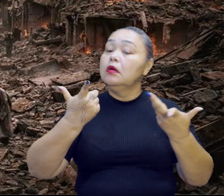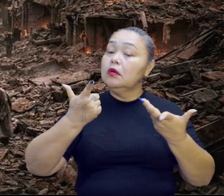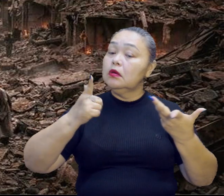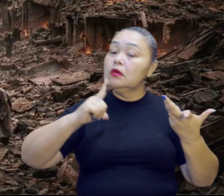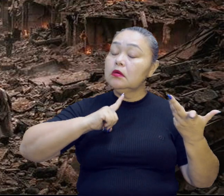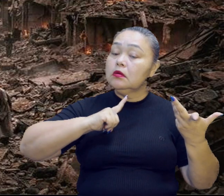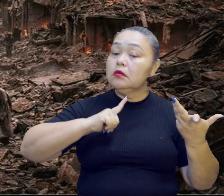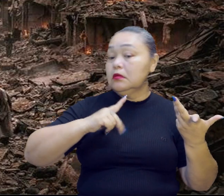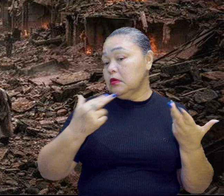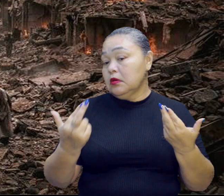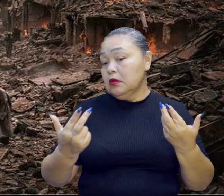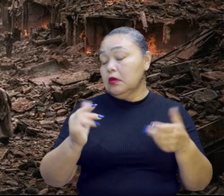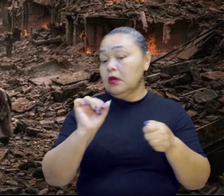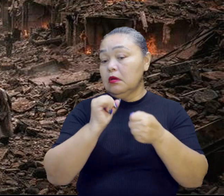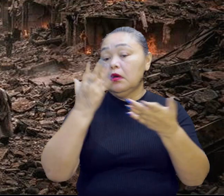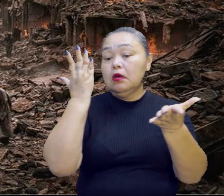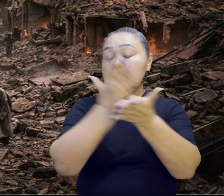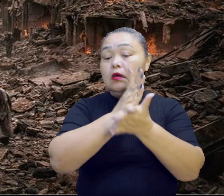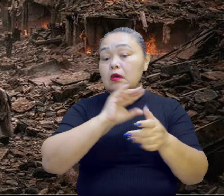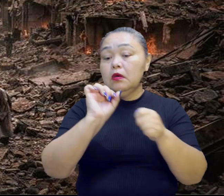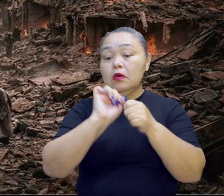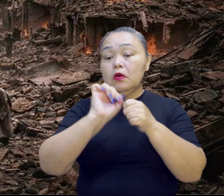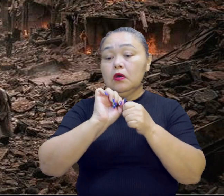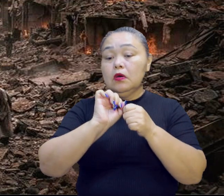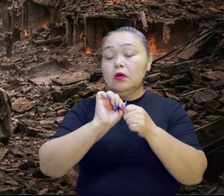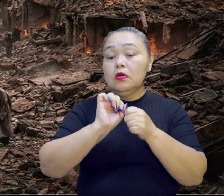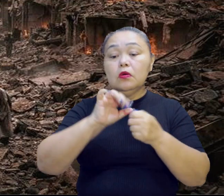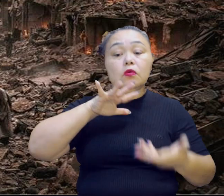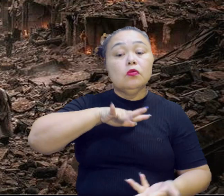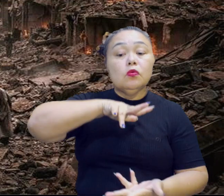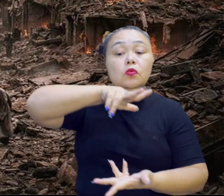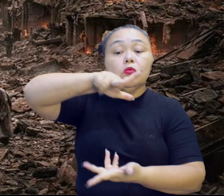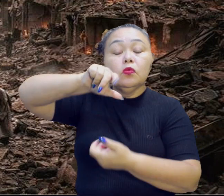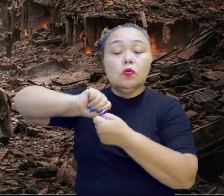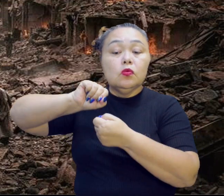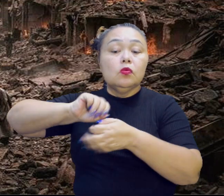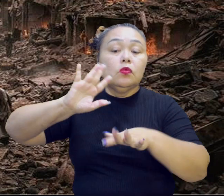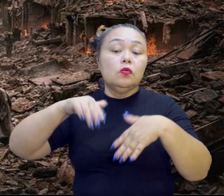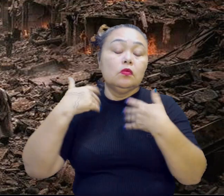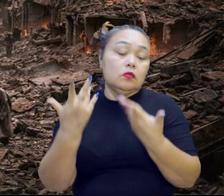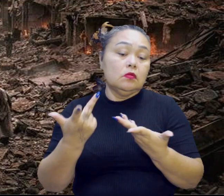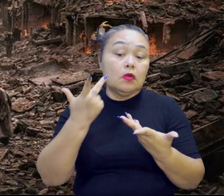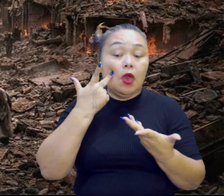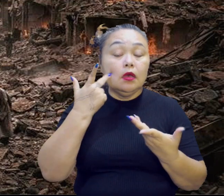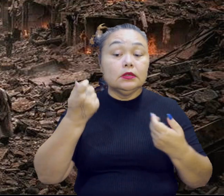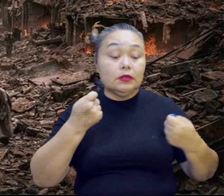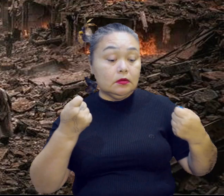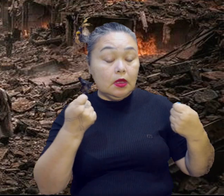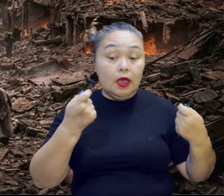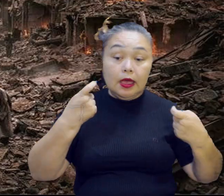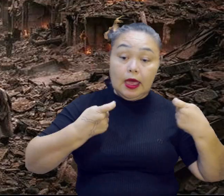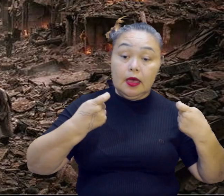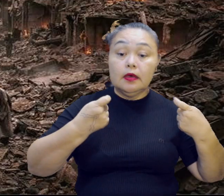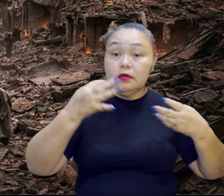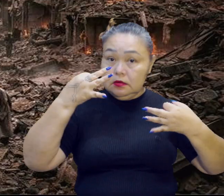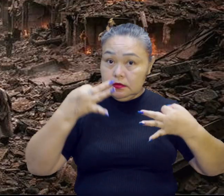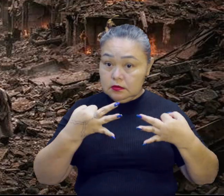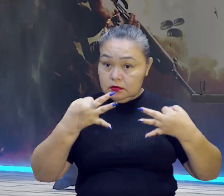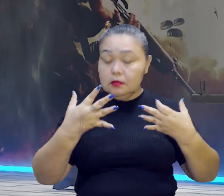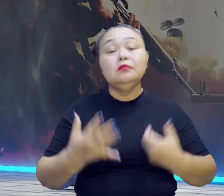nuclear seria a mesma coisa de você acabar com o mundo. Então não faria sentido esta guerra, certo?